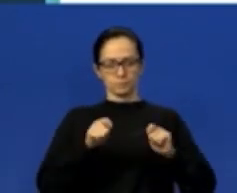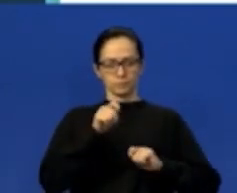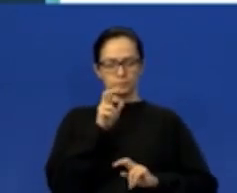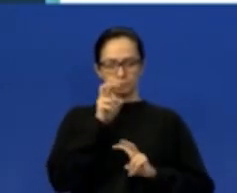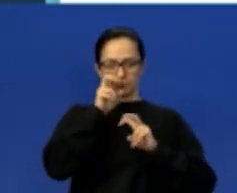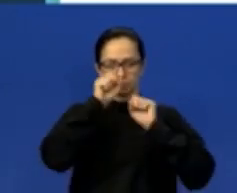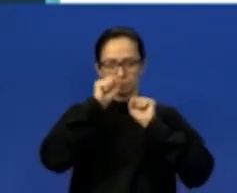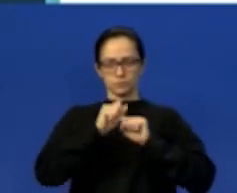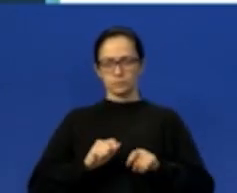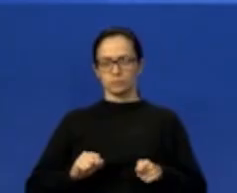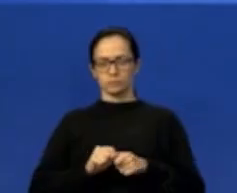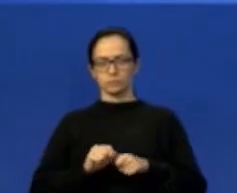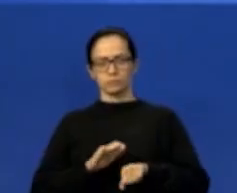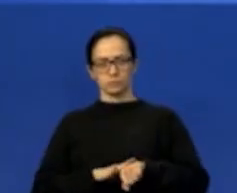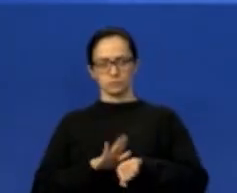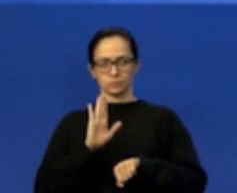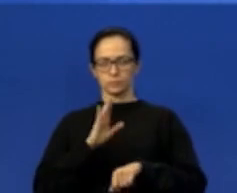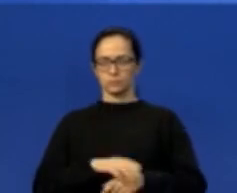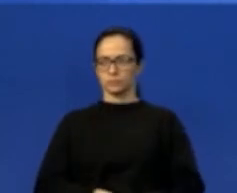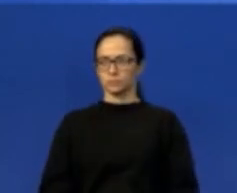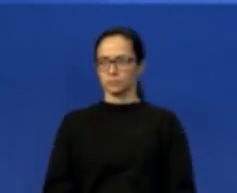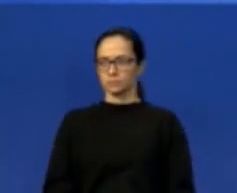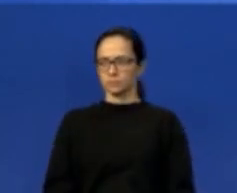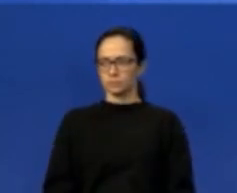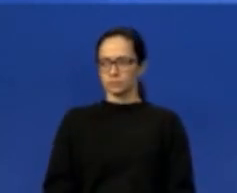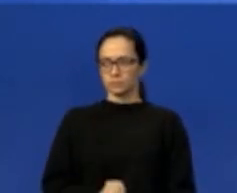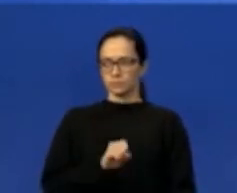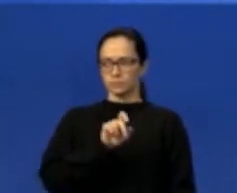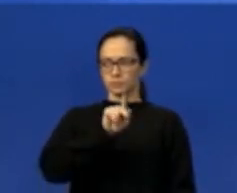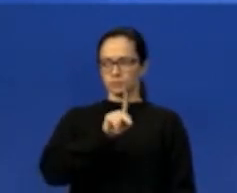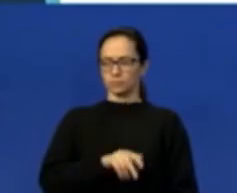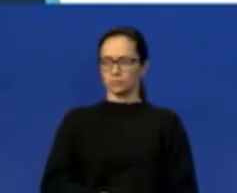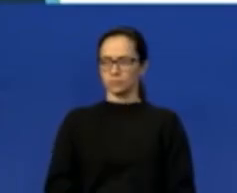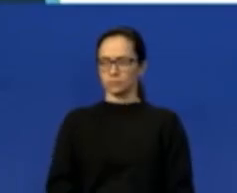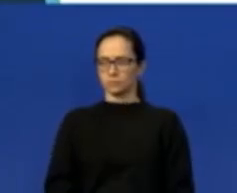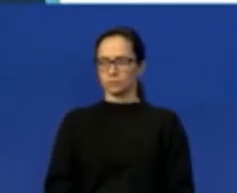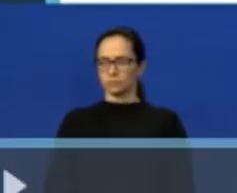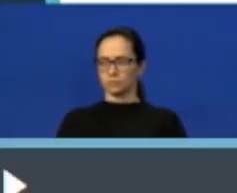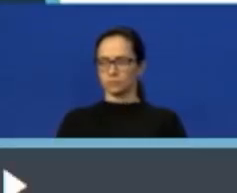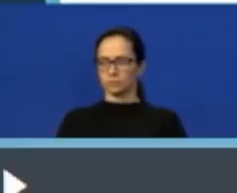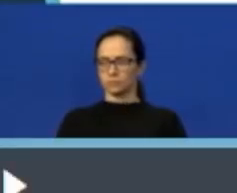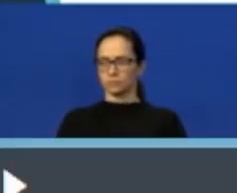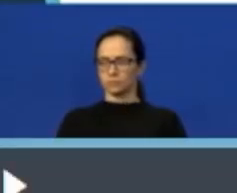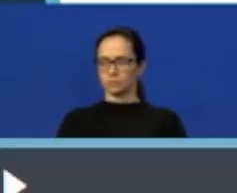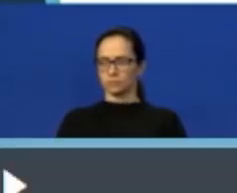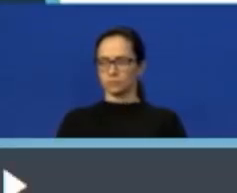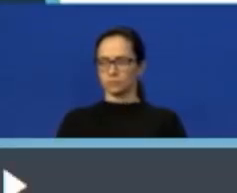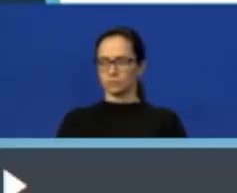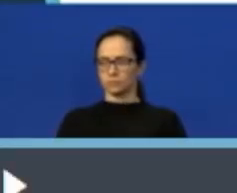e flexibilidade, também favoráveis. Vemos aí nas imagens, né,